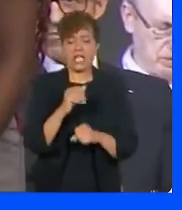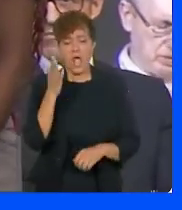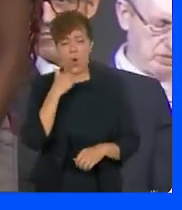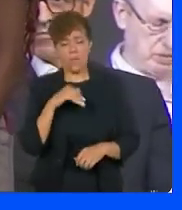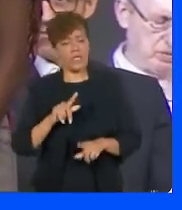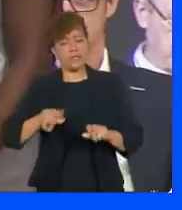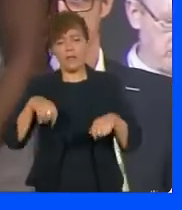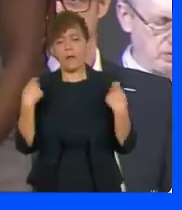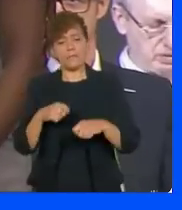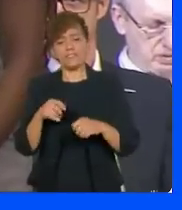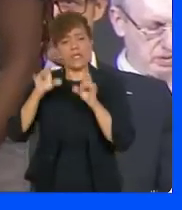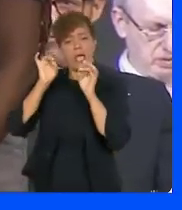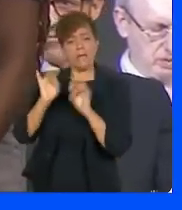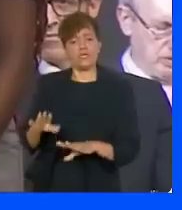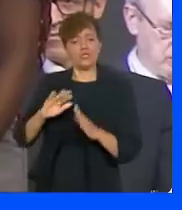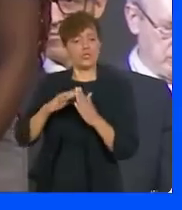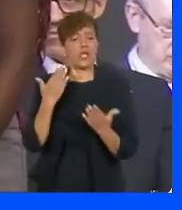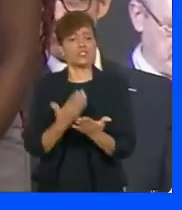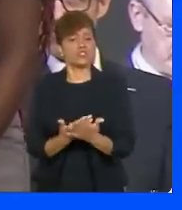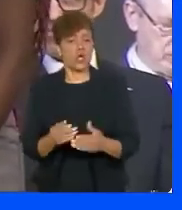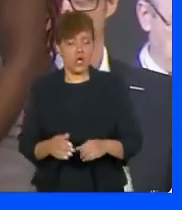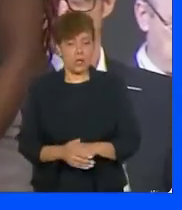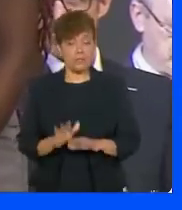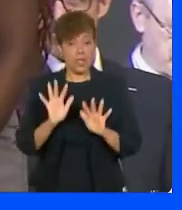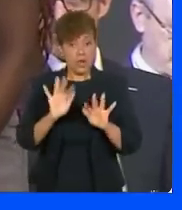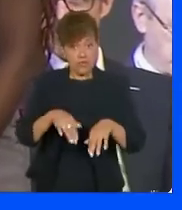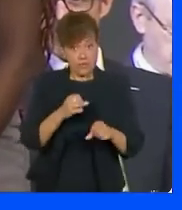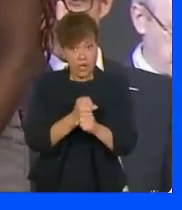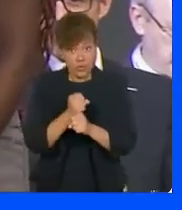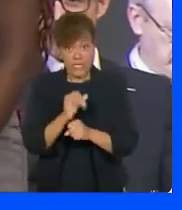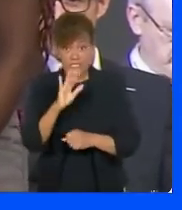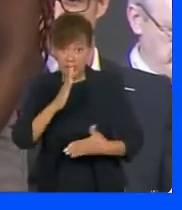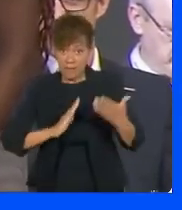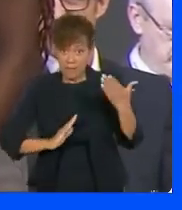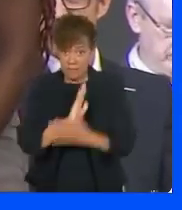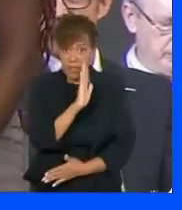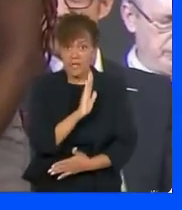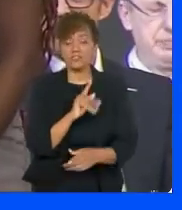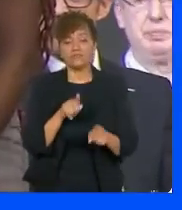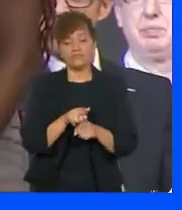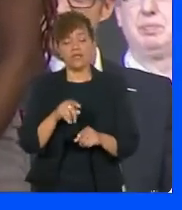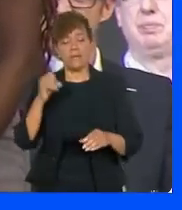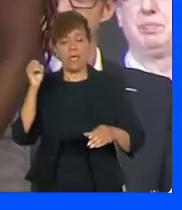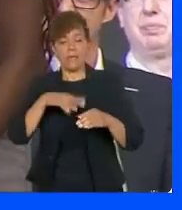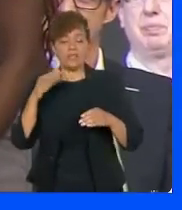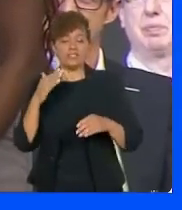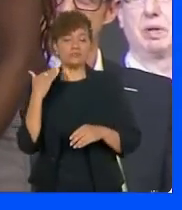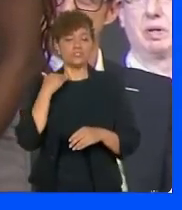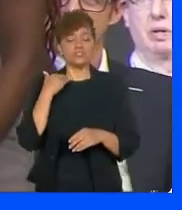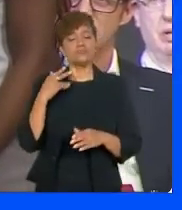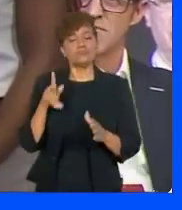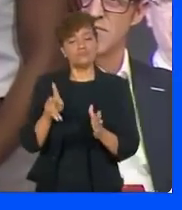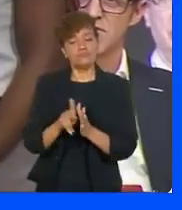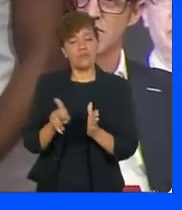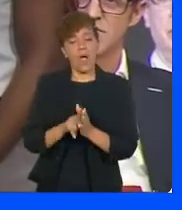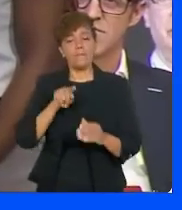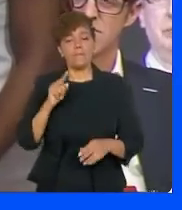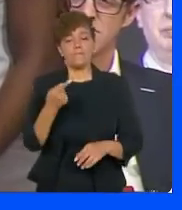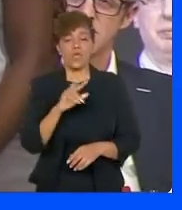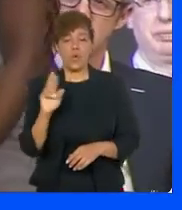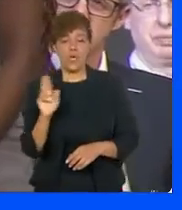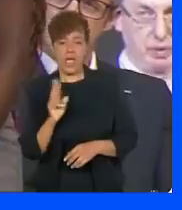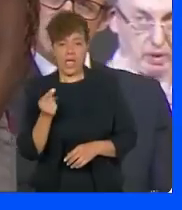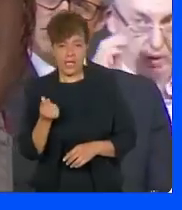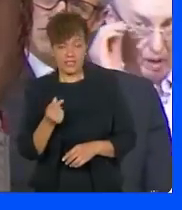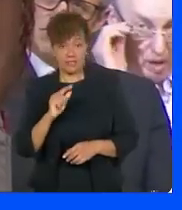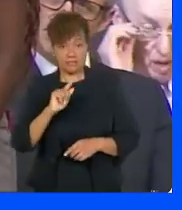não precisar abandonar a escola. E no final do ano, se ele passar, a gente deposita R$1.000 na poupança dele. No